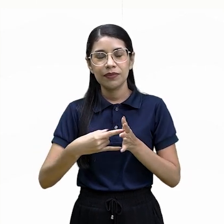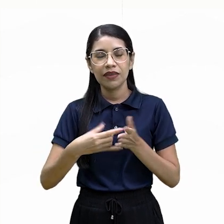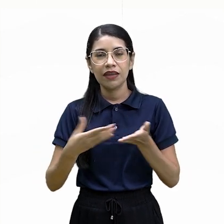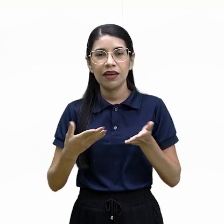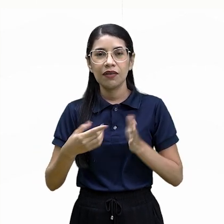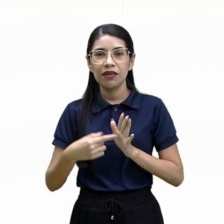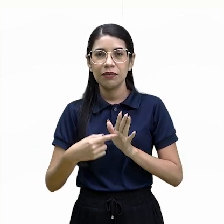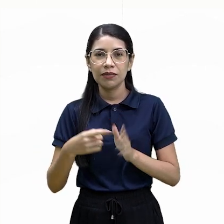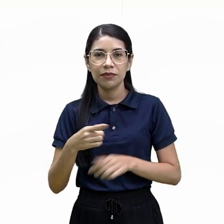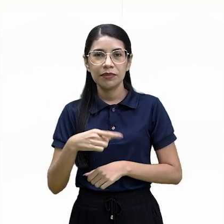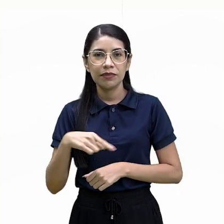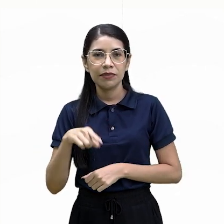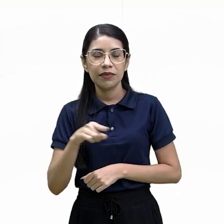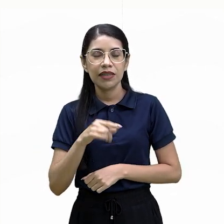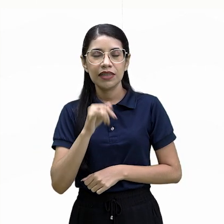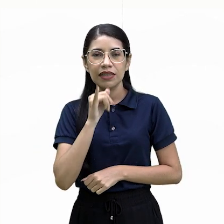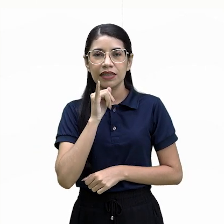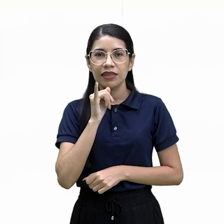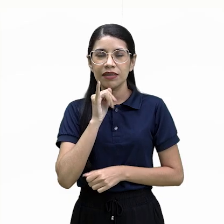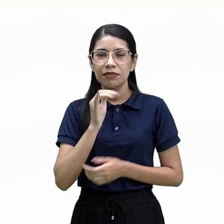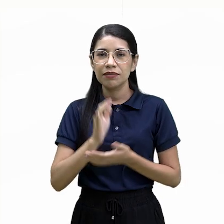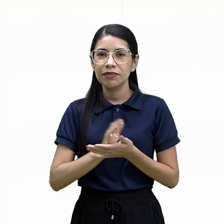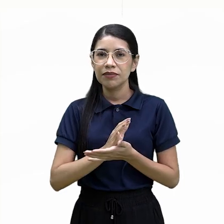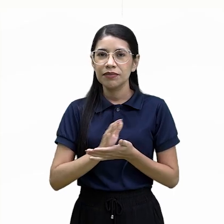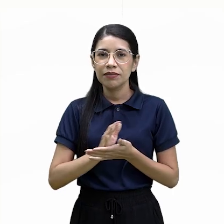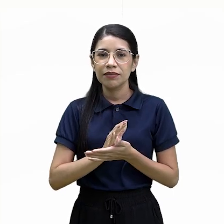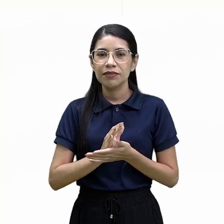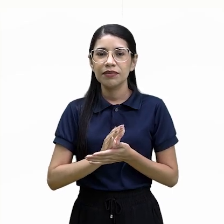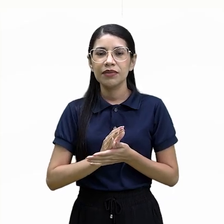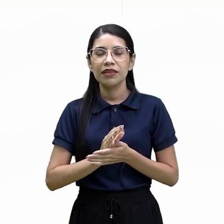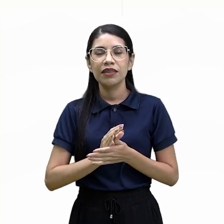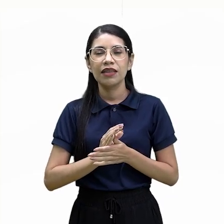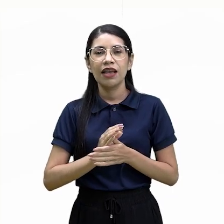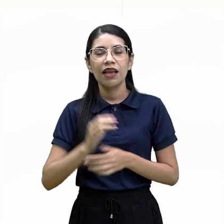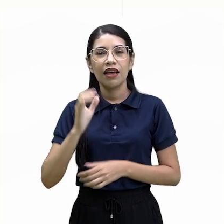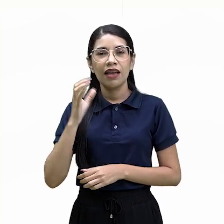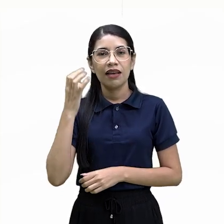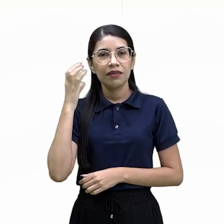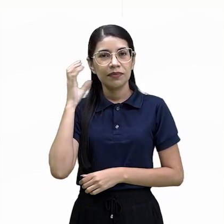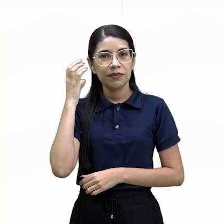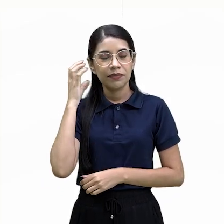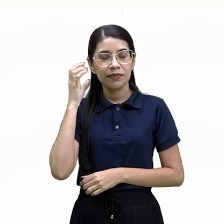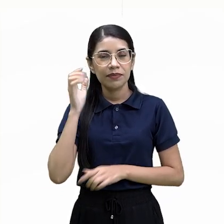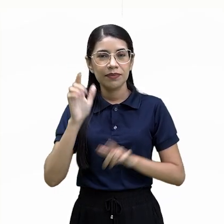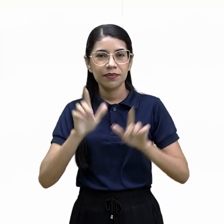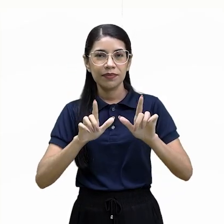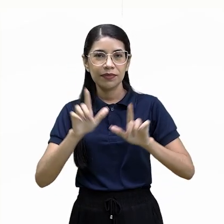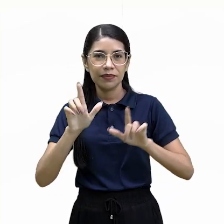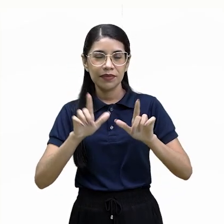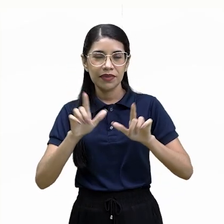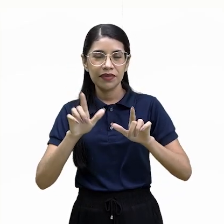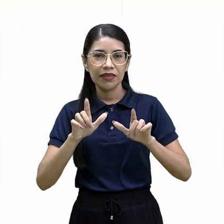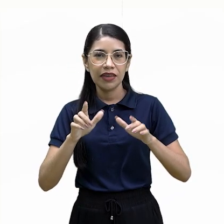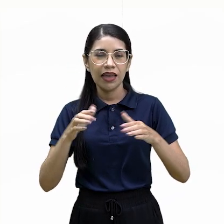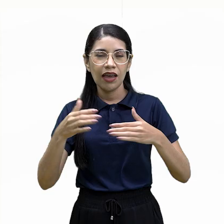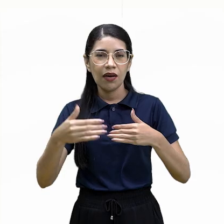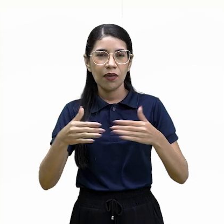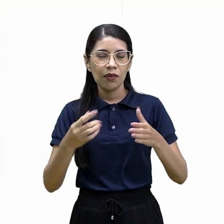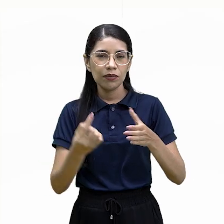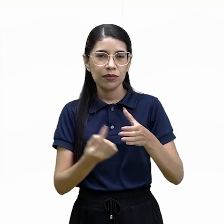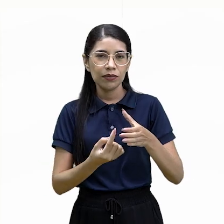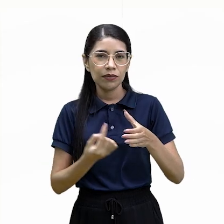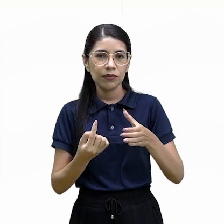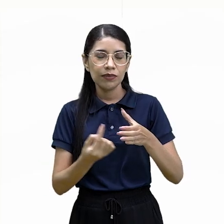para vocês alguns exemplos. Ondas de rádio, TV, micro-ondas, o